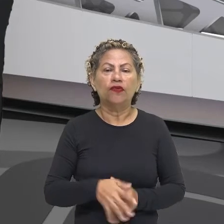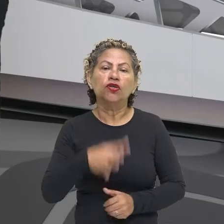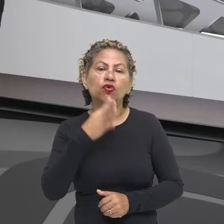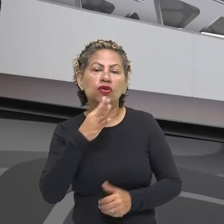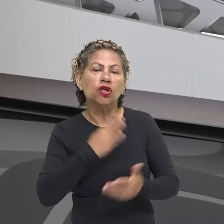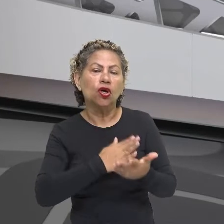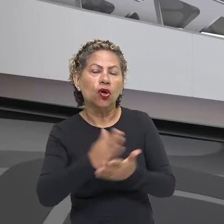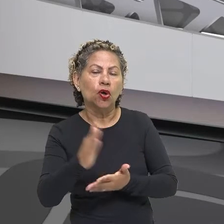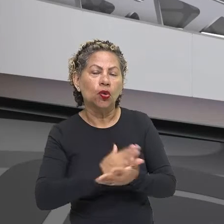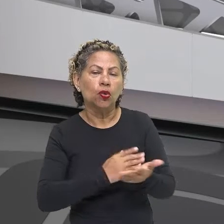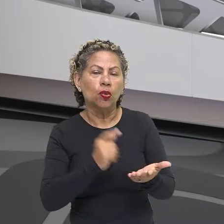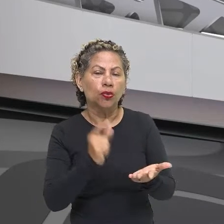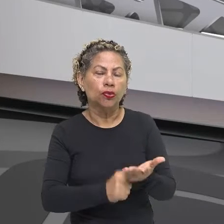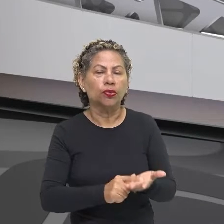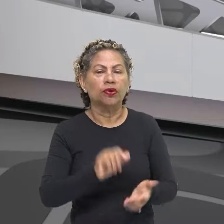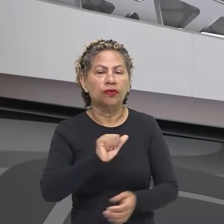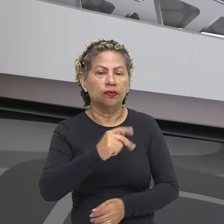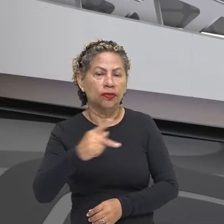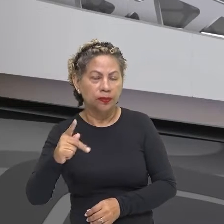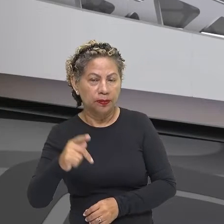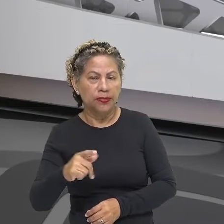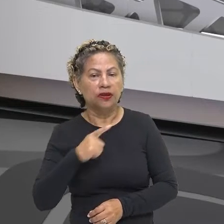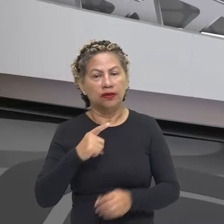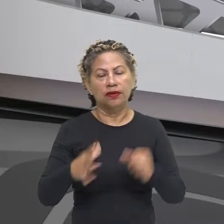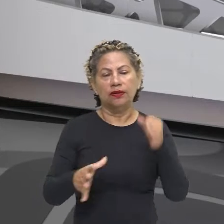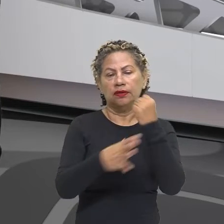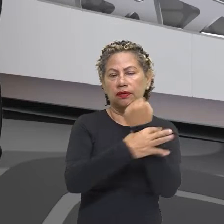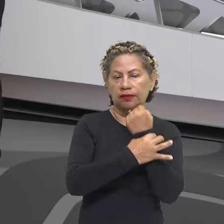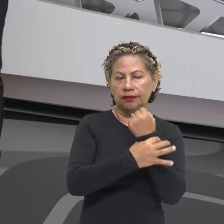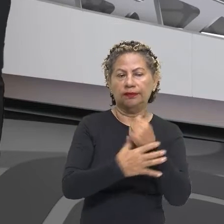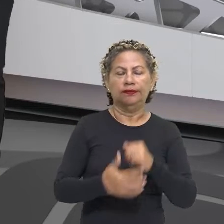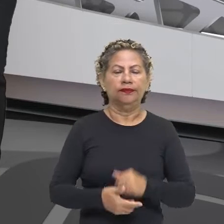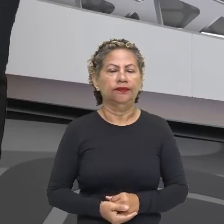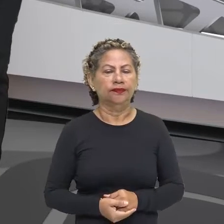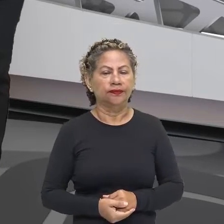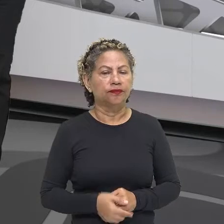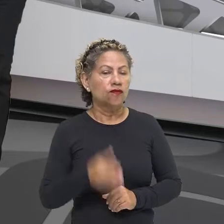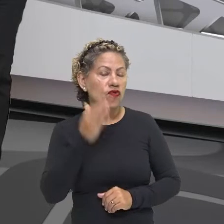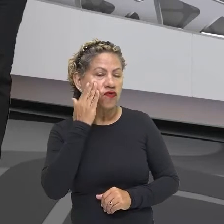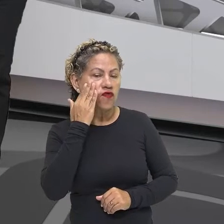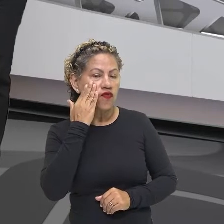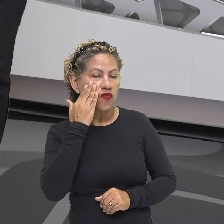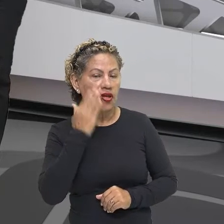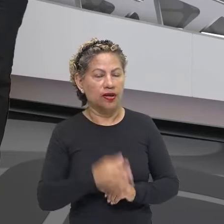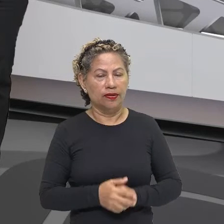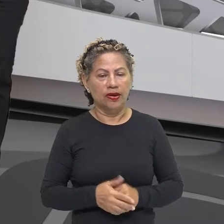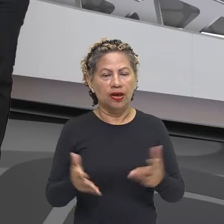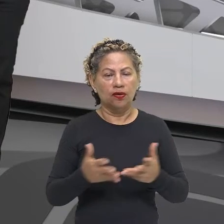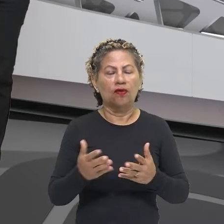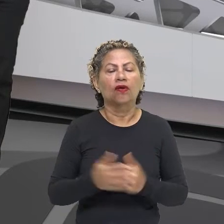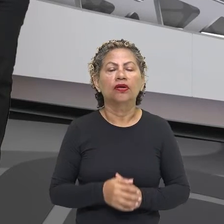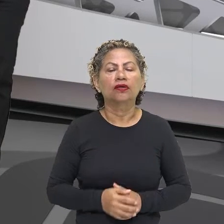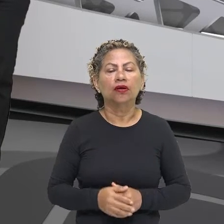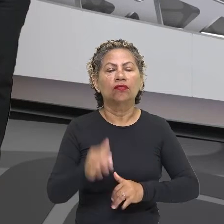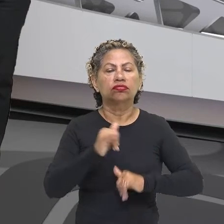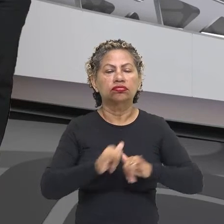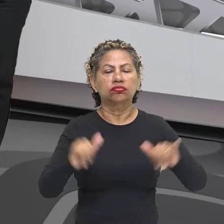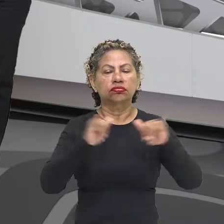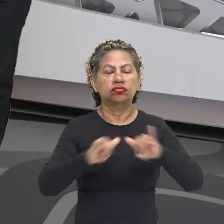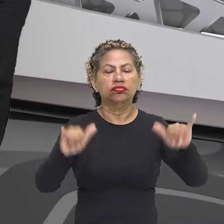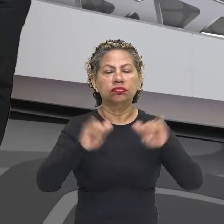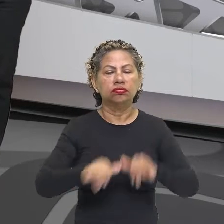aplicativos, tá bom? Esses aplicativos de segurança para computadores, para tablets, para celulares. E aí, nós